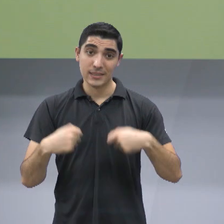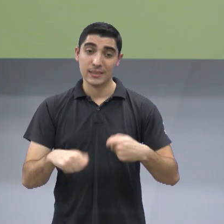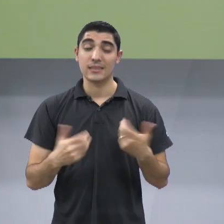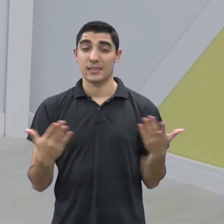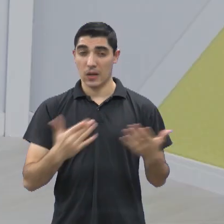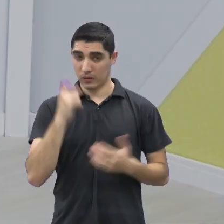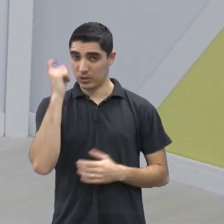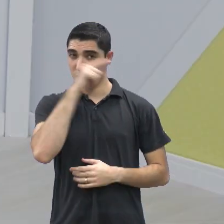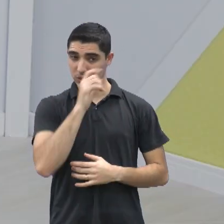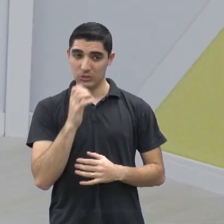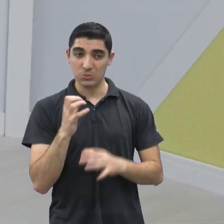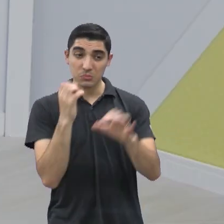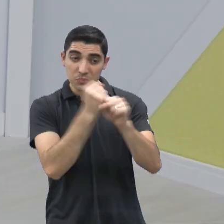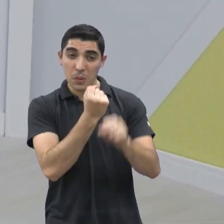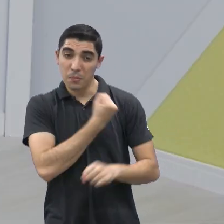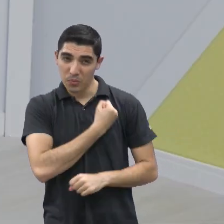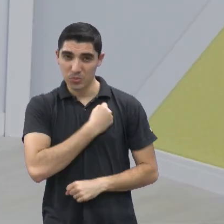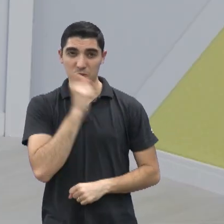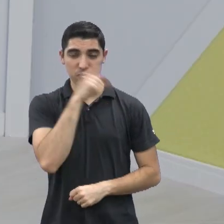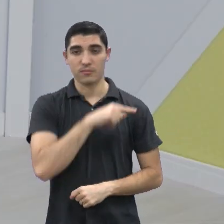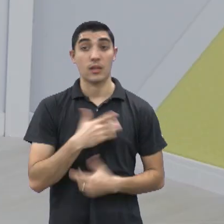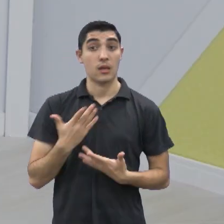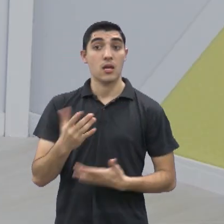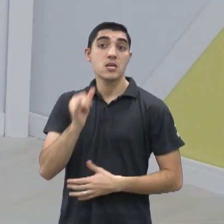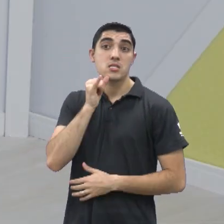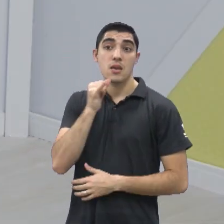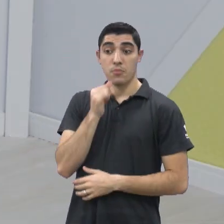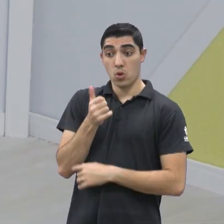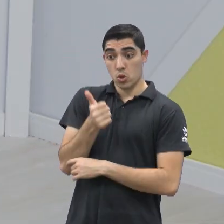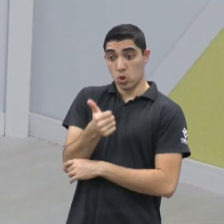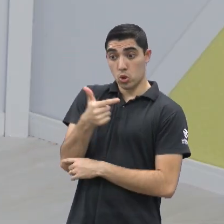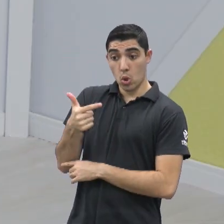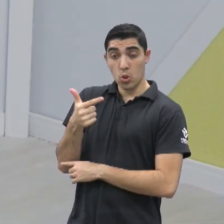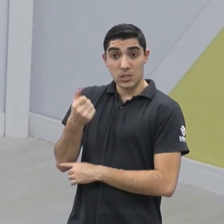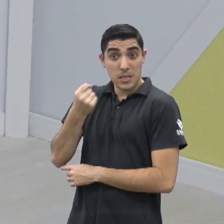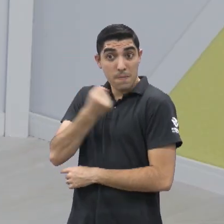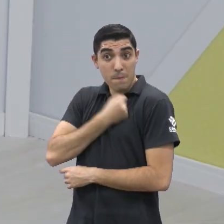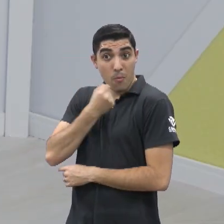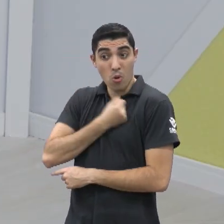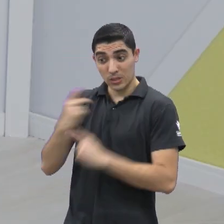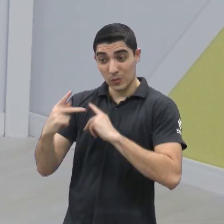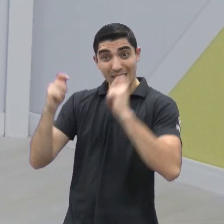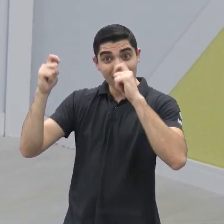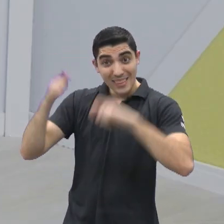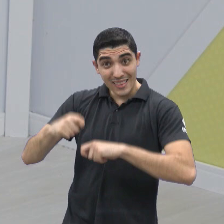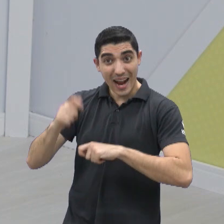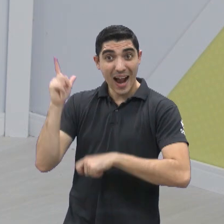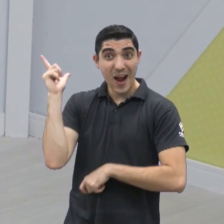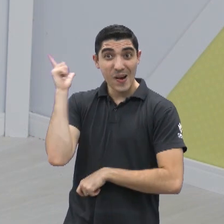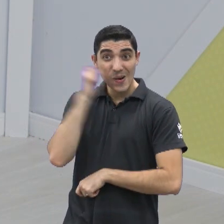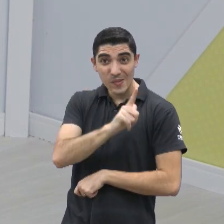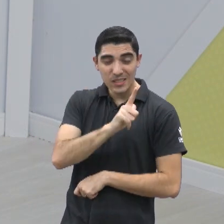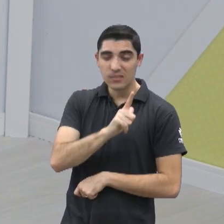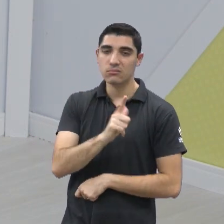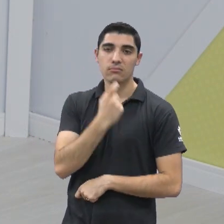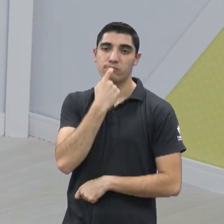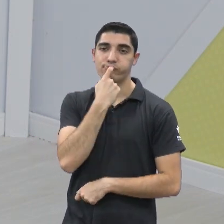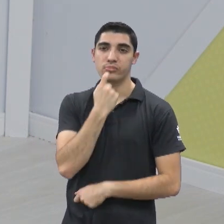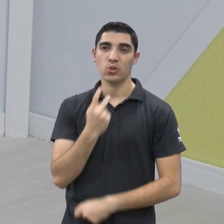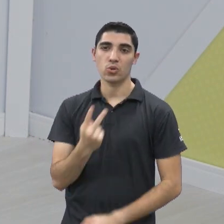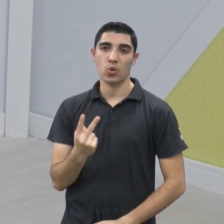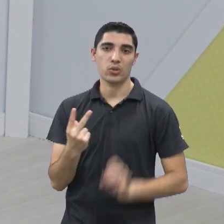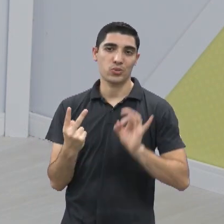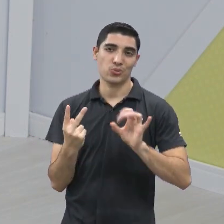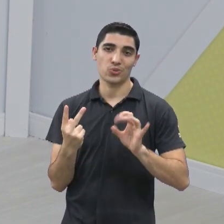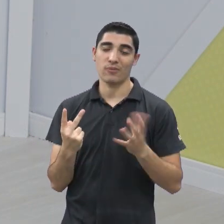complicado. São José, de 12 pontos que ele disputou até agora, só ganhou 2 e agora tem mais 6 em disputa. Precisa ganhar os 6 para ainda tentar conseguir